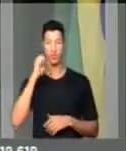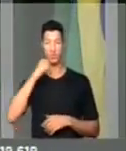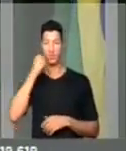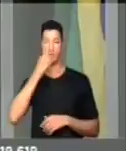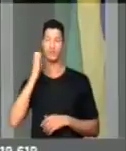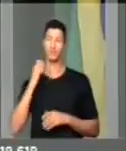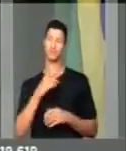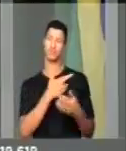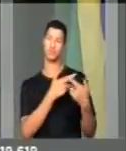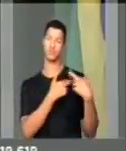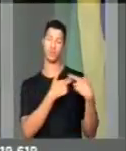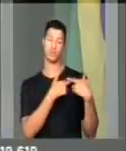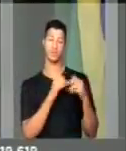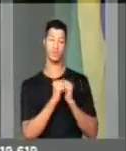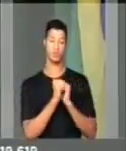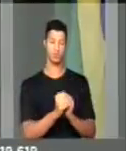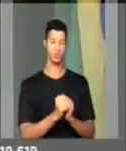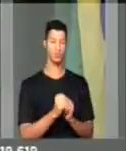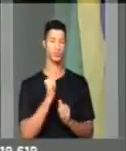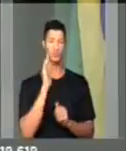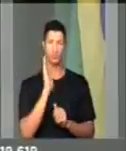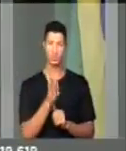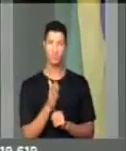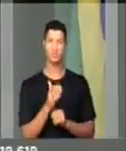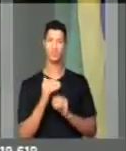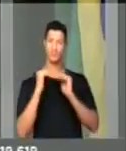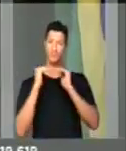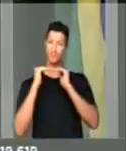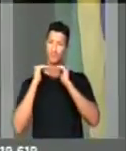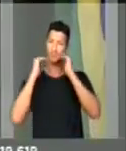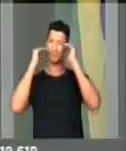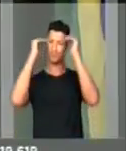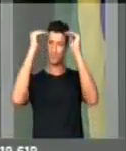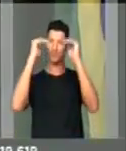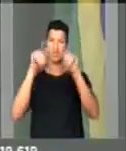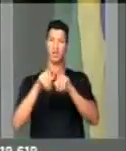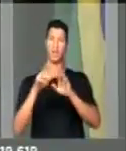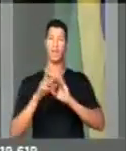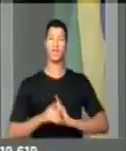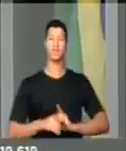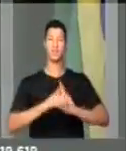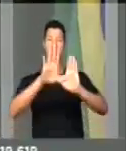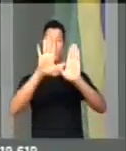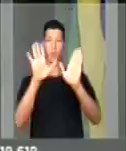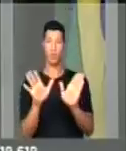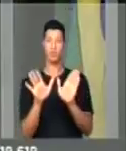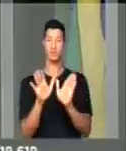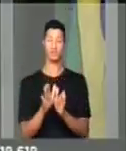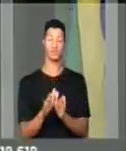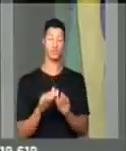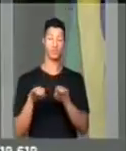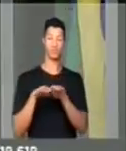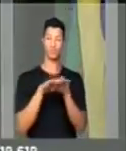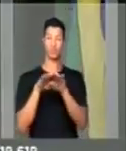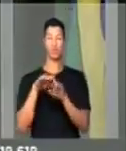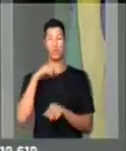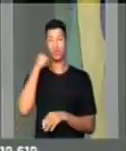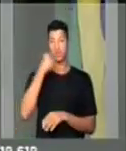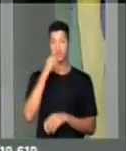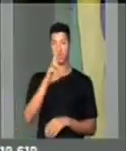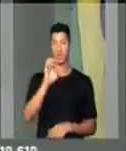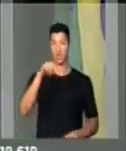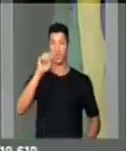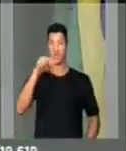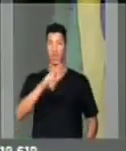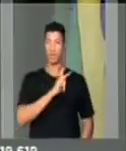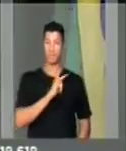vem cumprindo a parte deles com muita soberania e democracia. O senador Renan